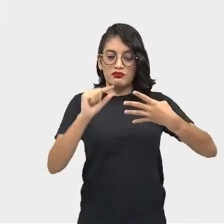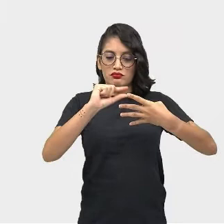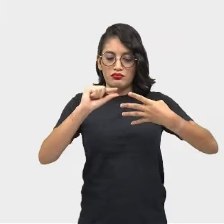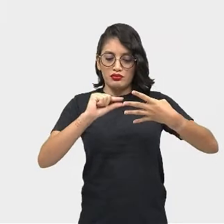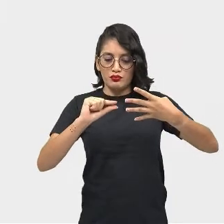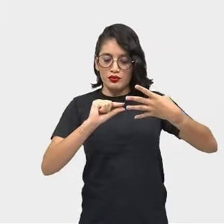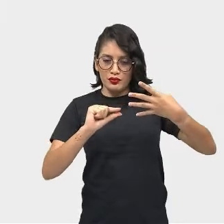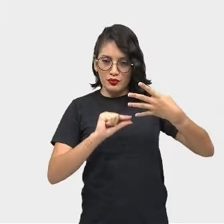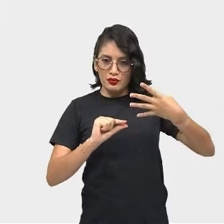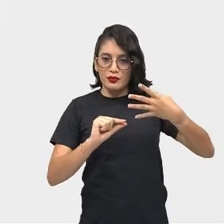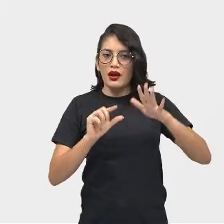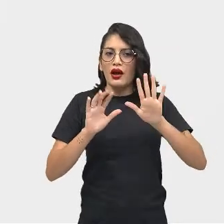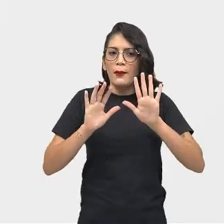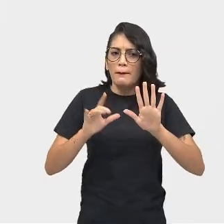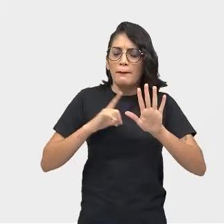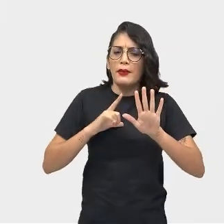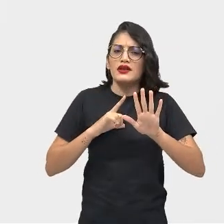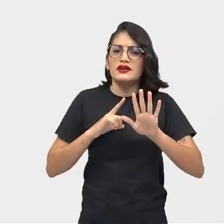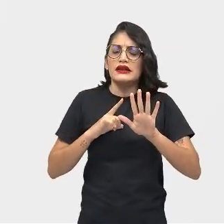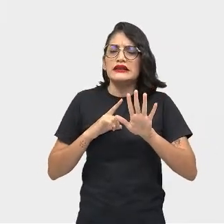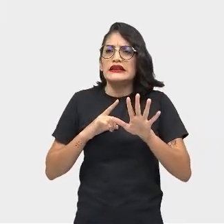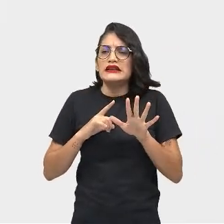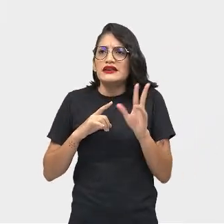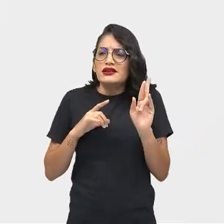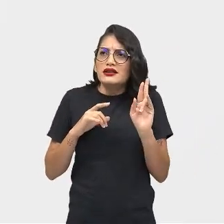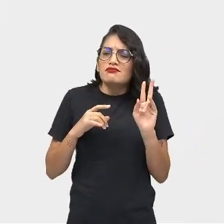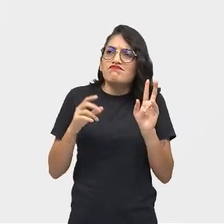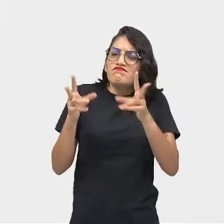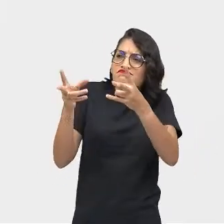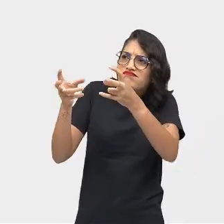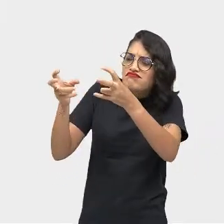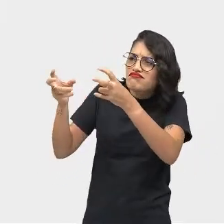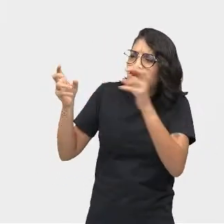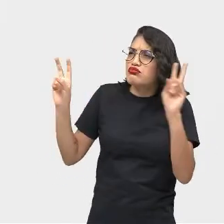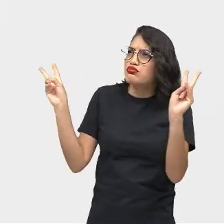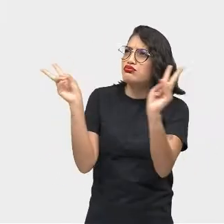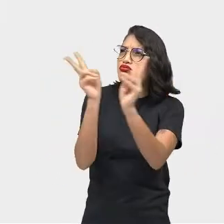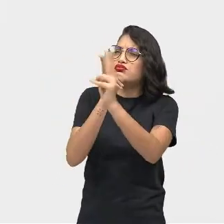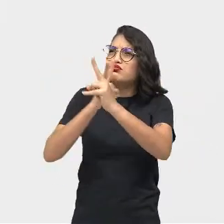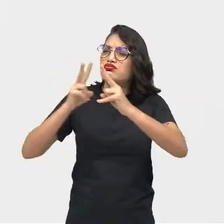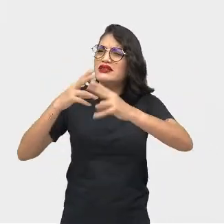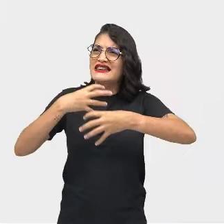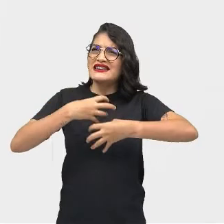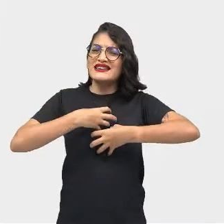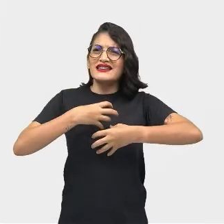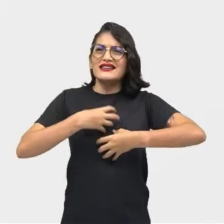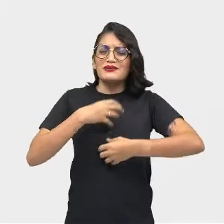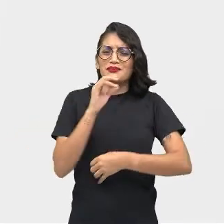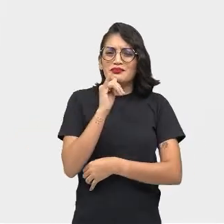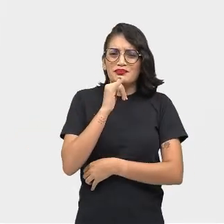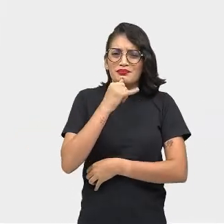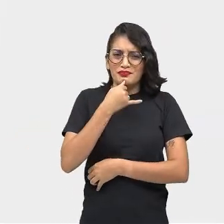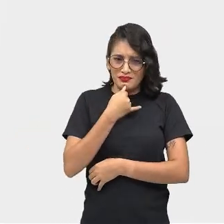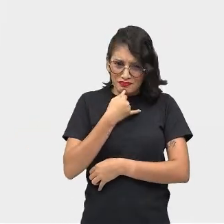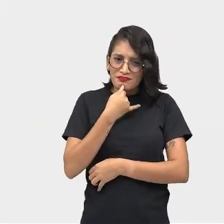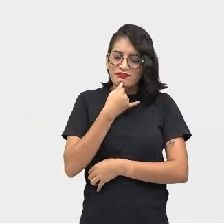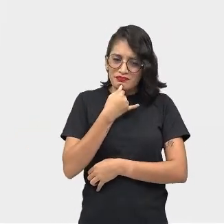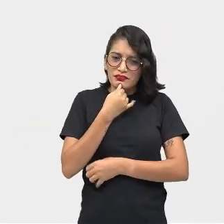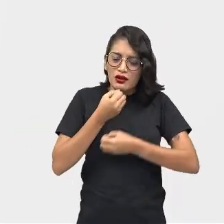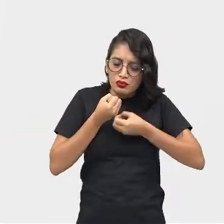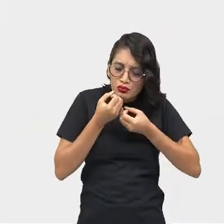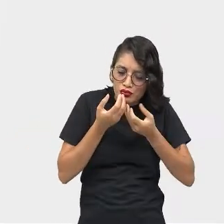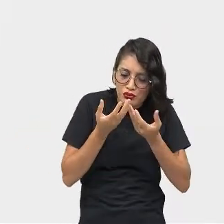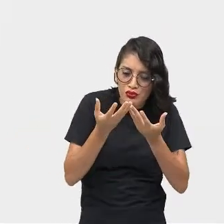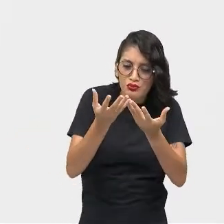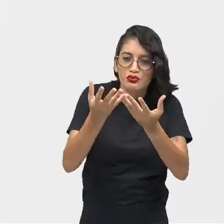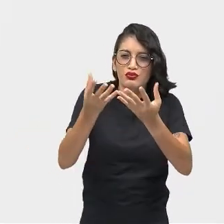reforçar. Mas veio um vento de desesperança, soprando cinzas pela noite morta. E eu pendurei